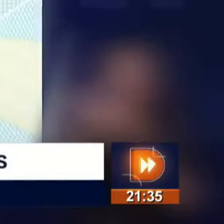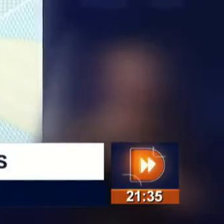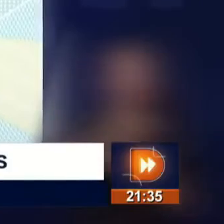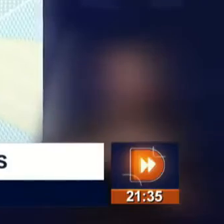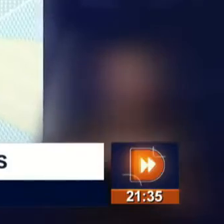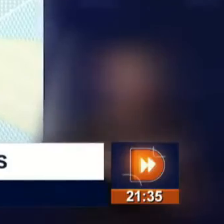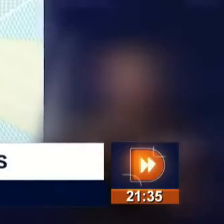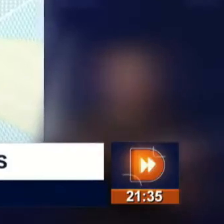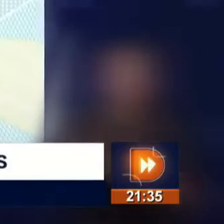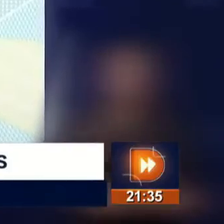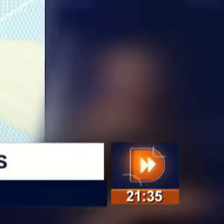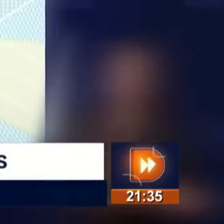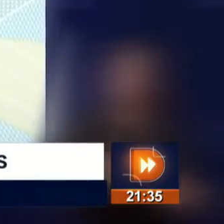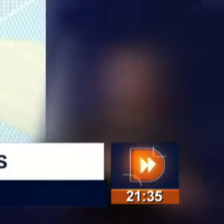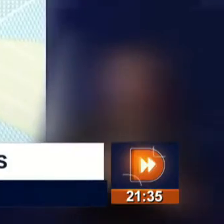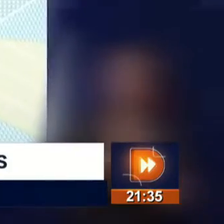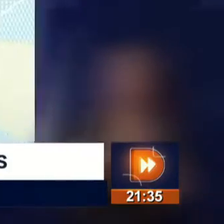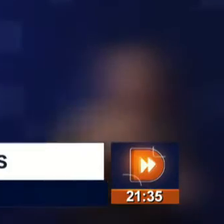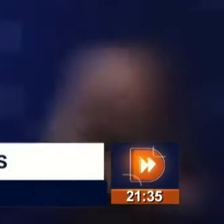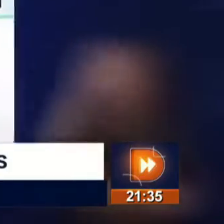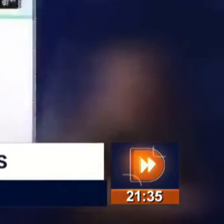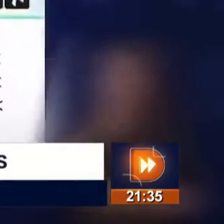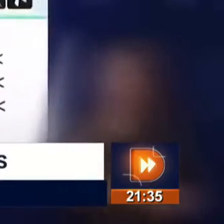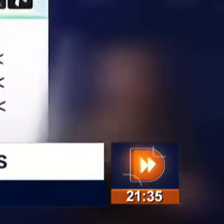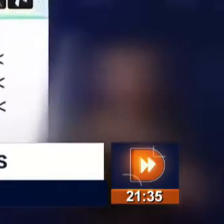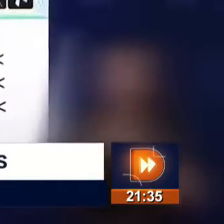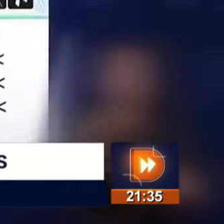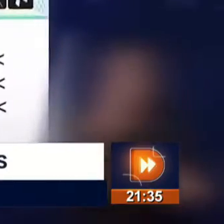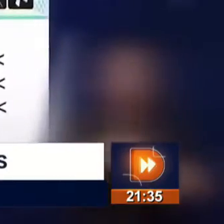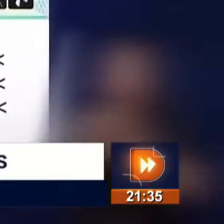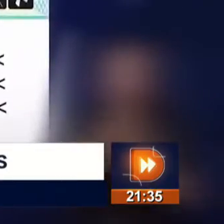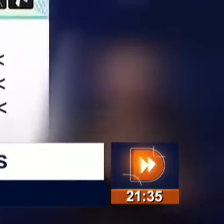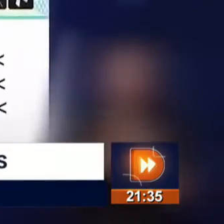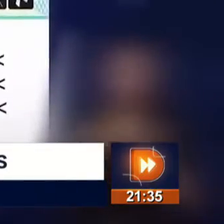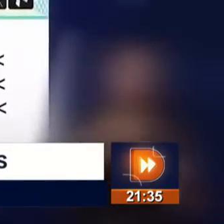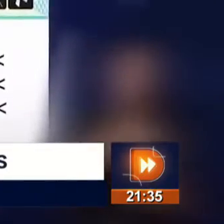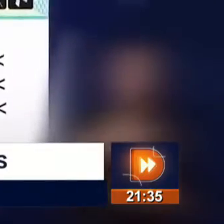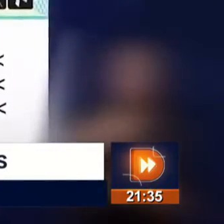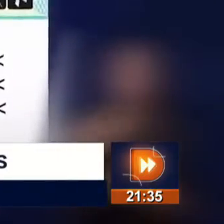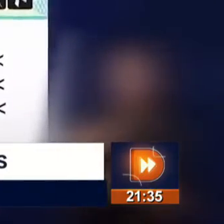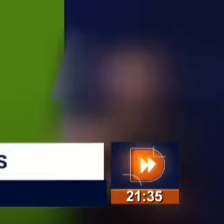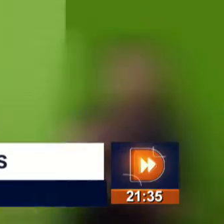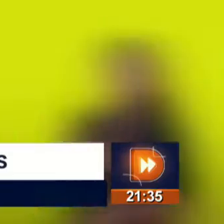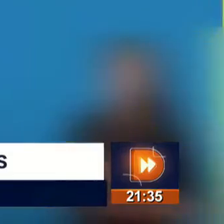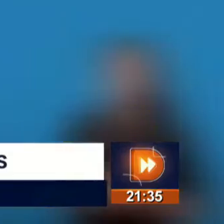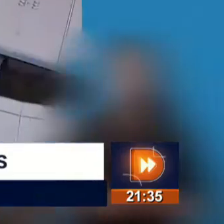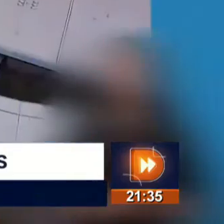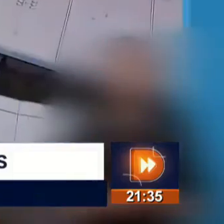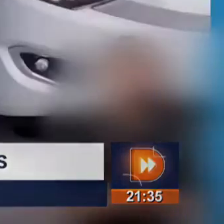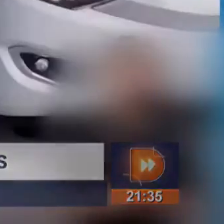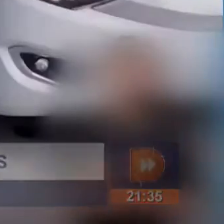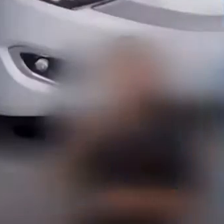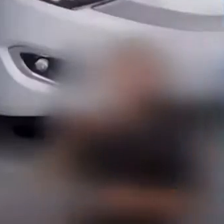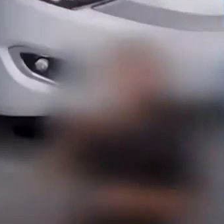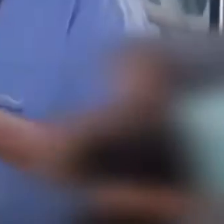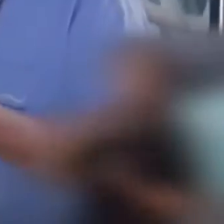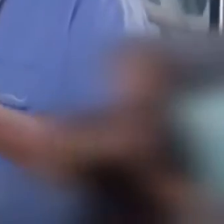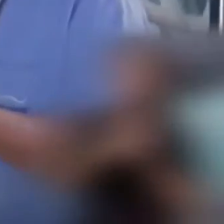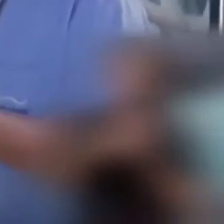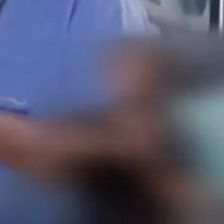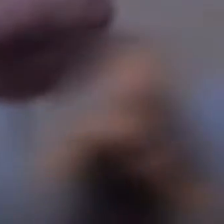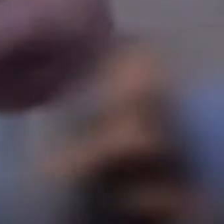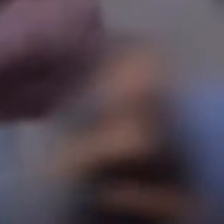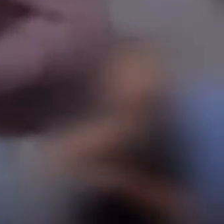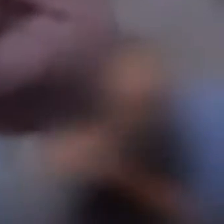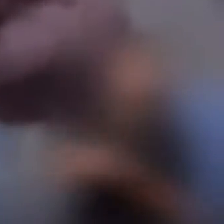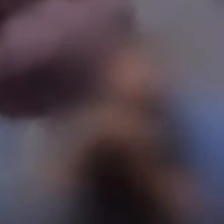depois da emissão da carteira física entre os detalhes da identidade nacional está um QR Code que pode ser lido de forma